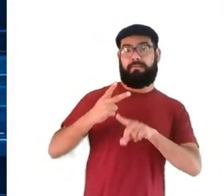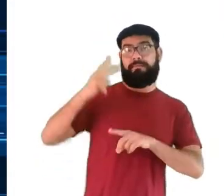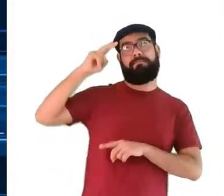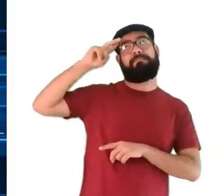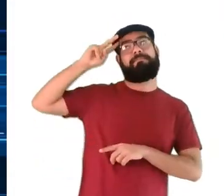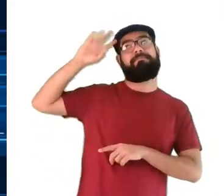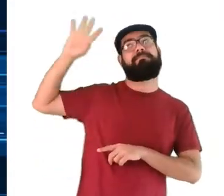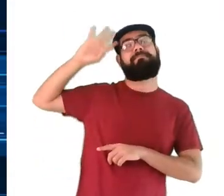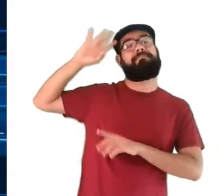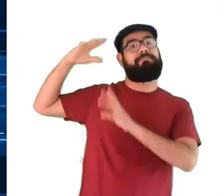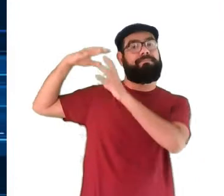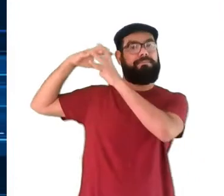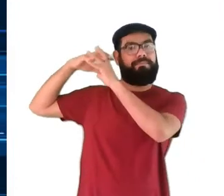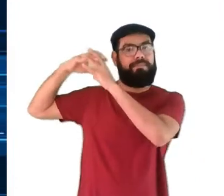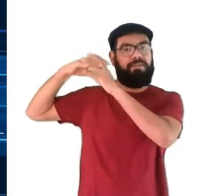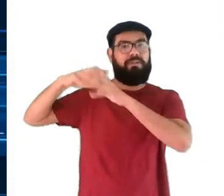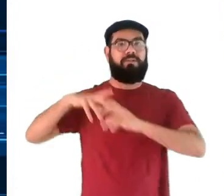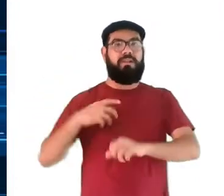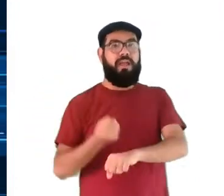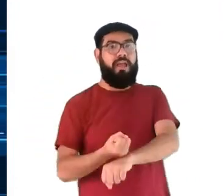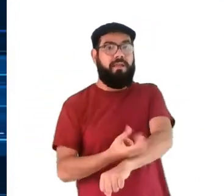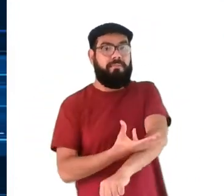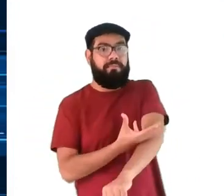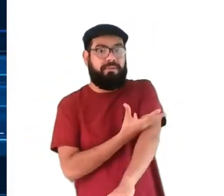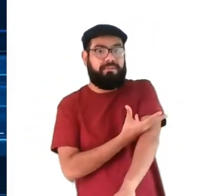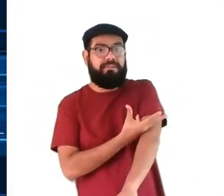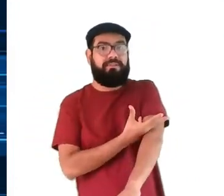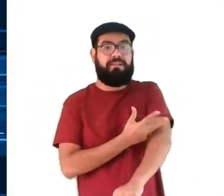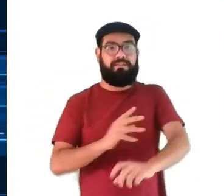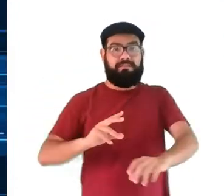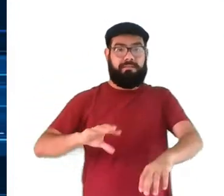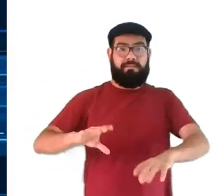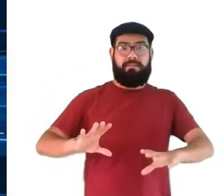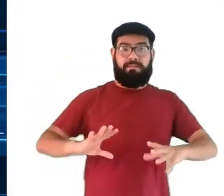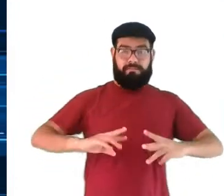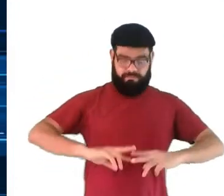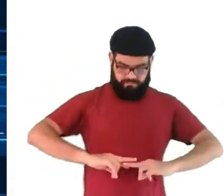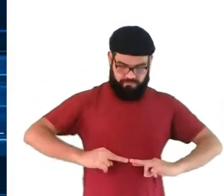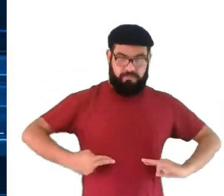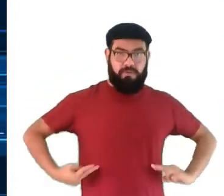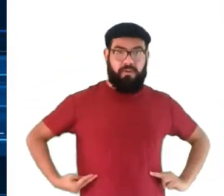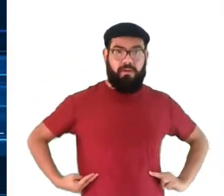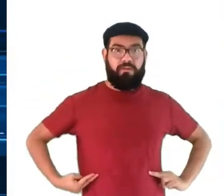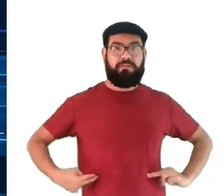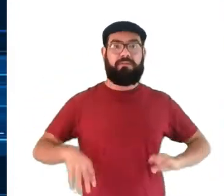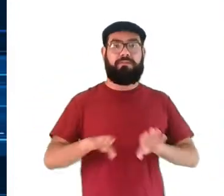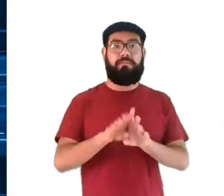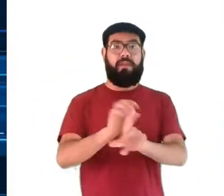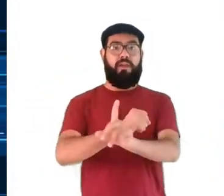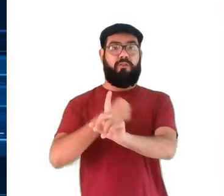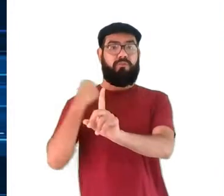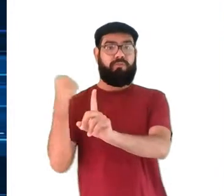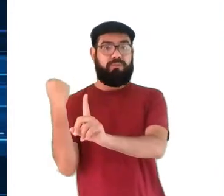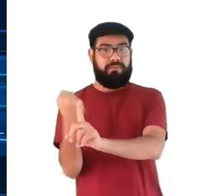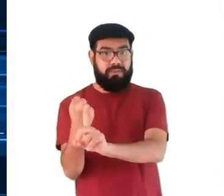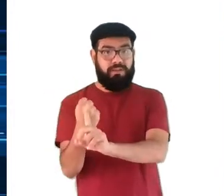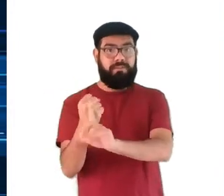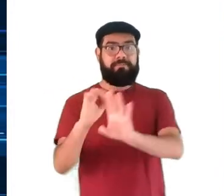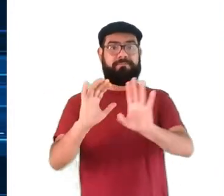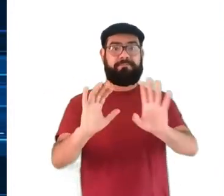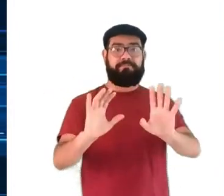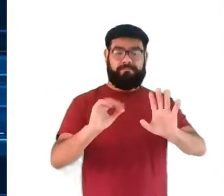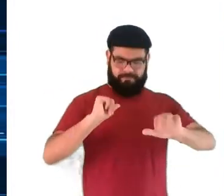emocionais, biológicas e sociais. Muito bem, mas além dessas mudanças físicas,